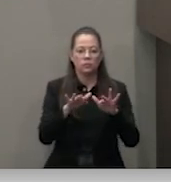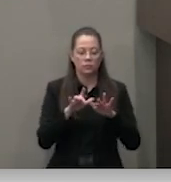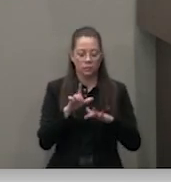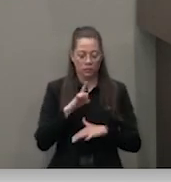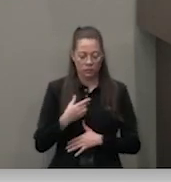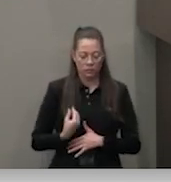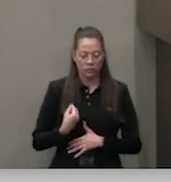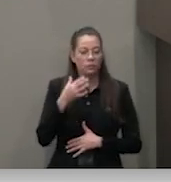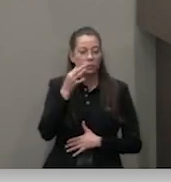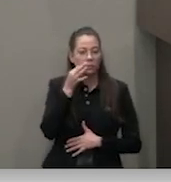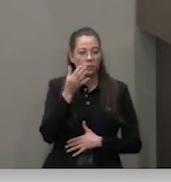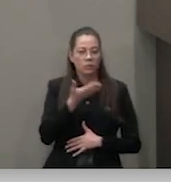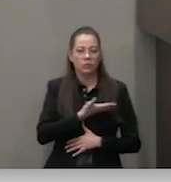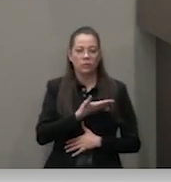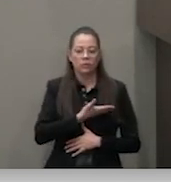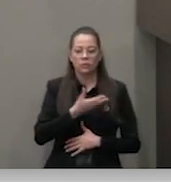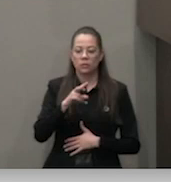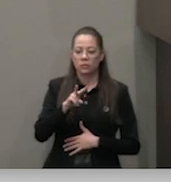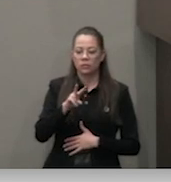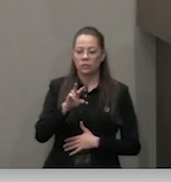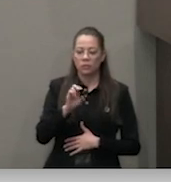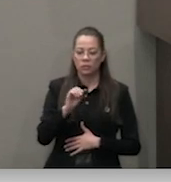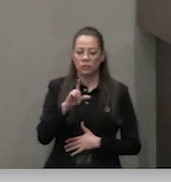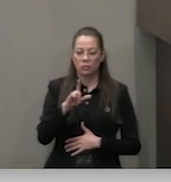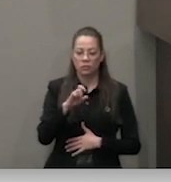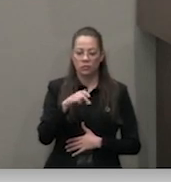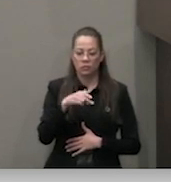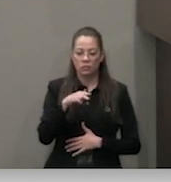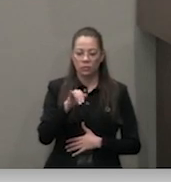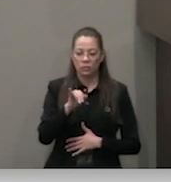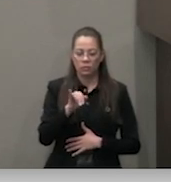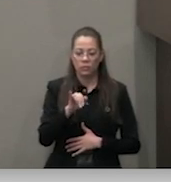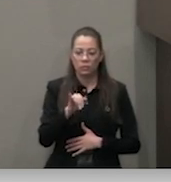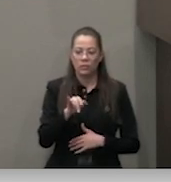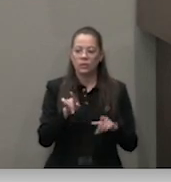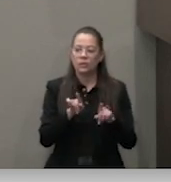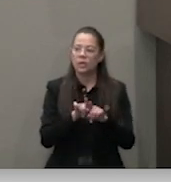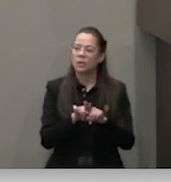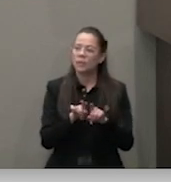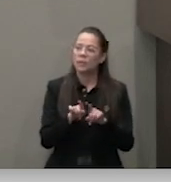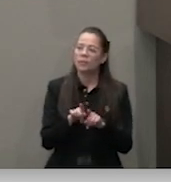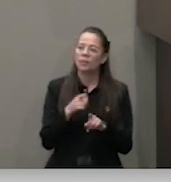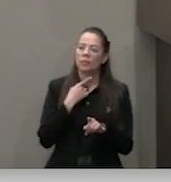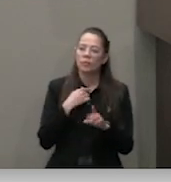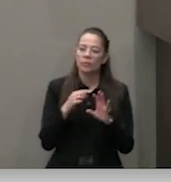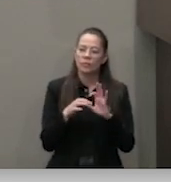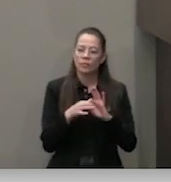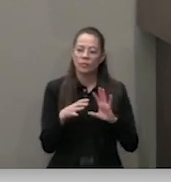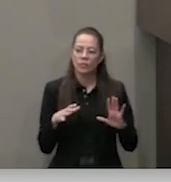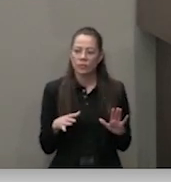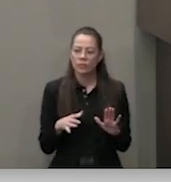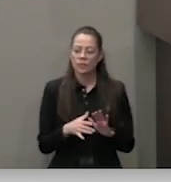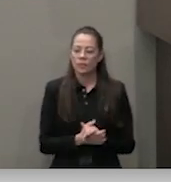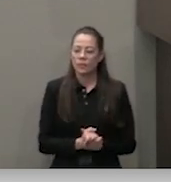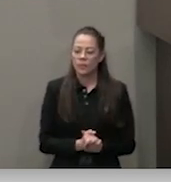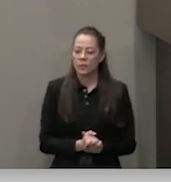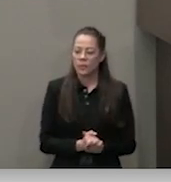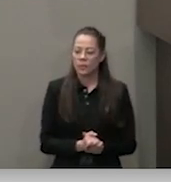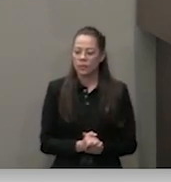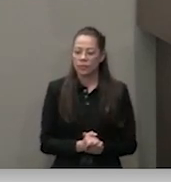presente nosso amigo V Nei ficam bem à vontade